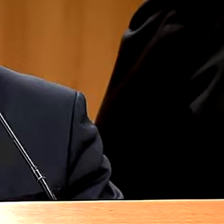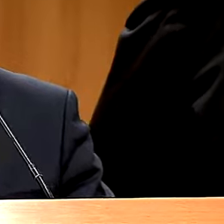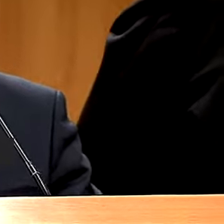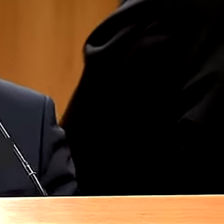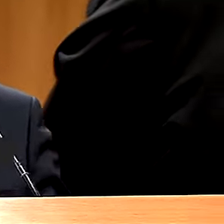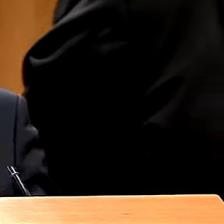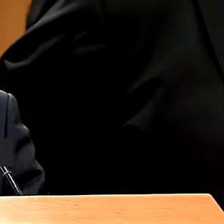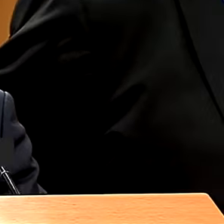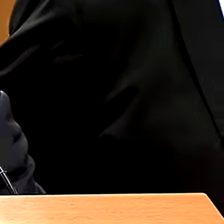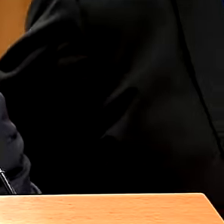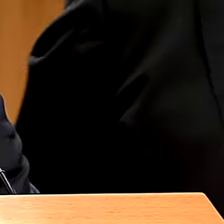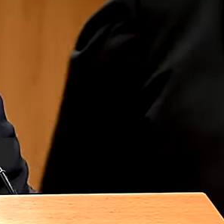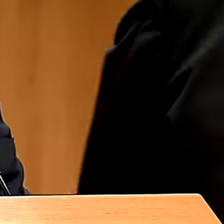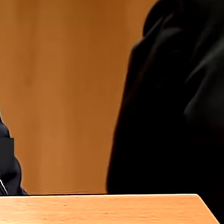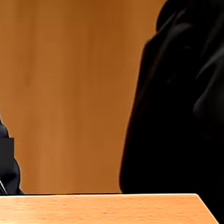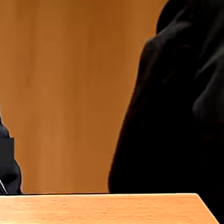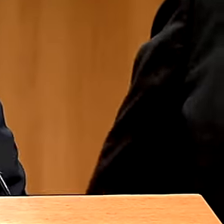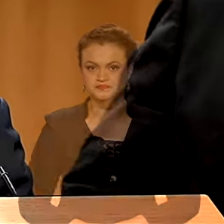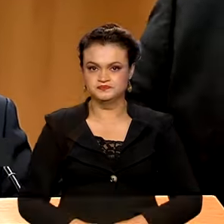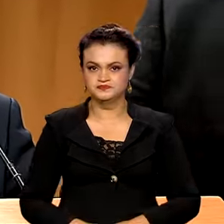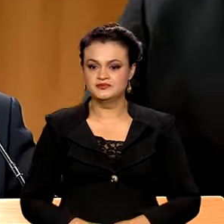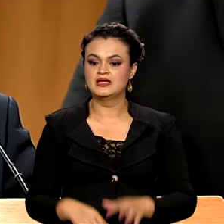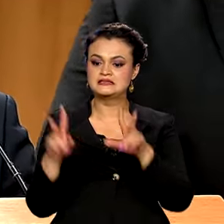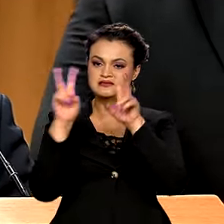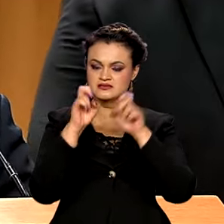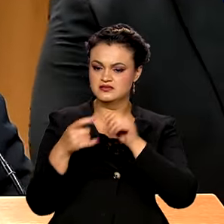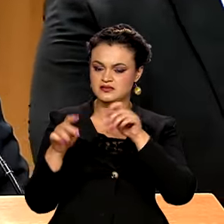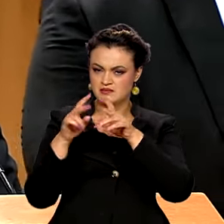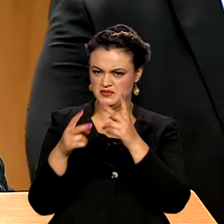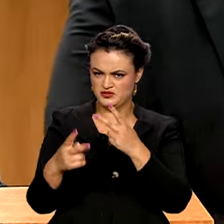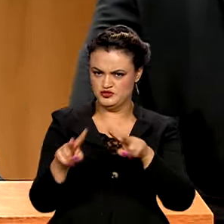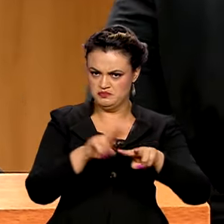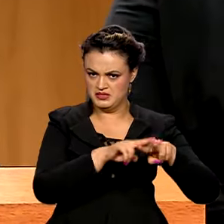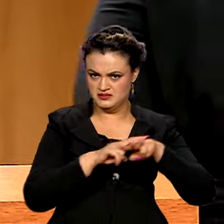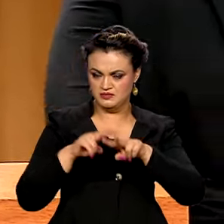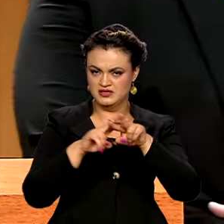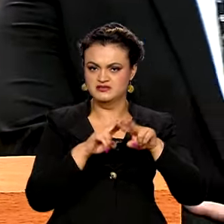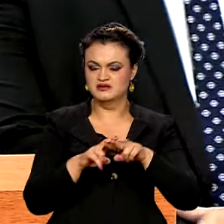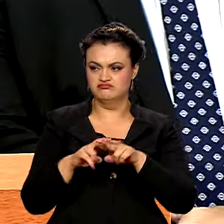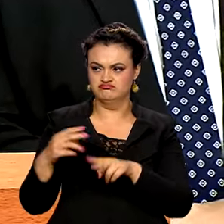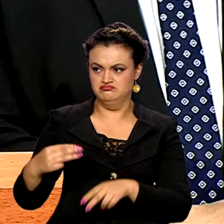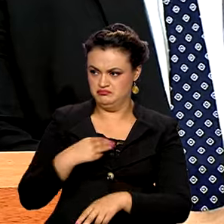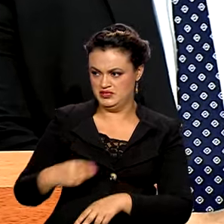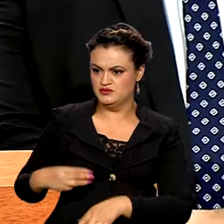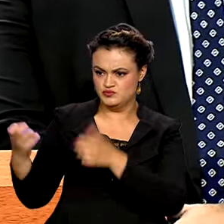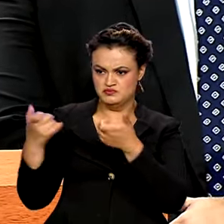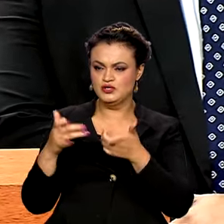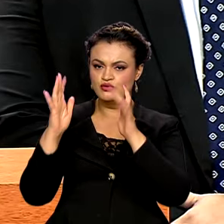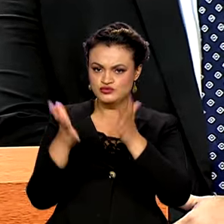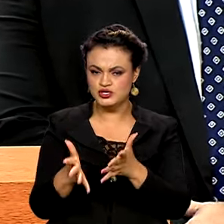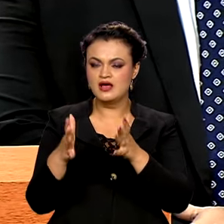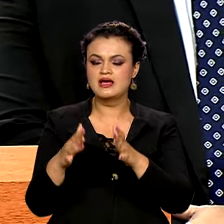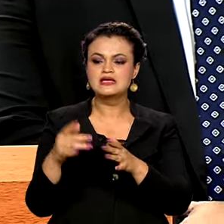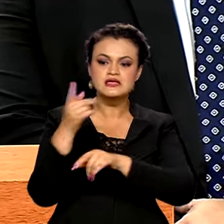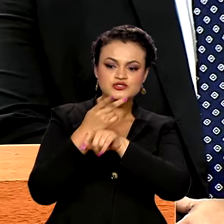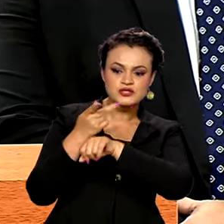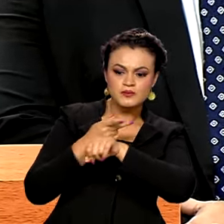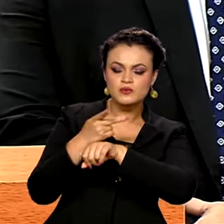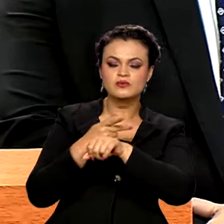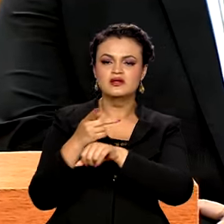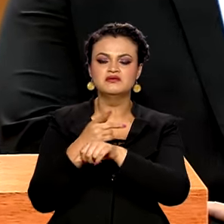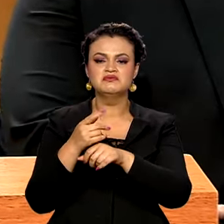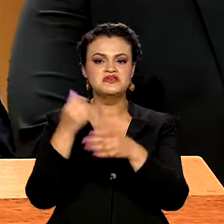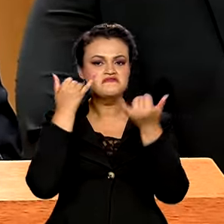Em relação a prisões, na verdade houve uma prisão, né, que o ministro já aqui mencionou, e as buscas, eu não